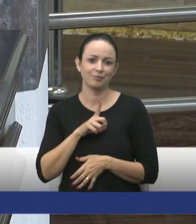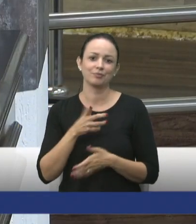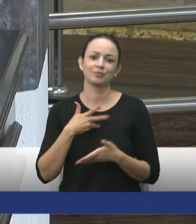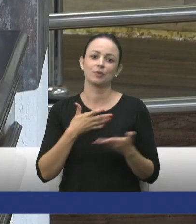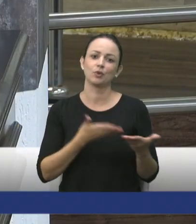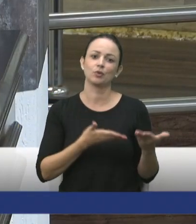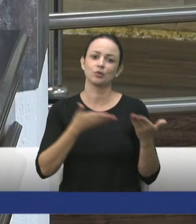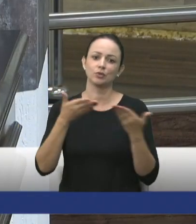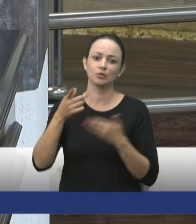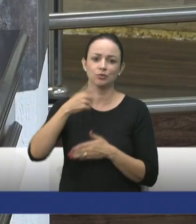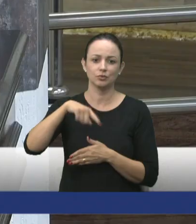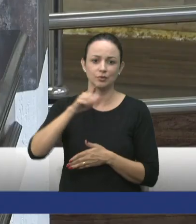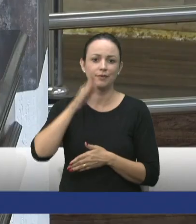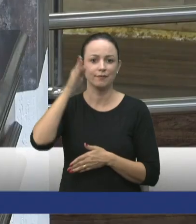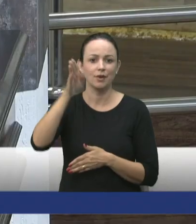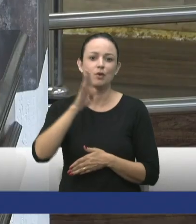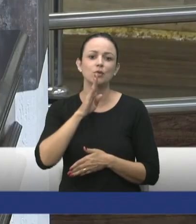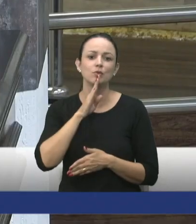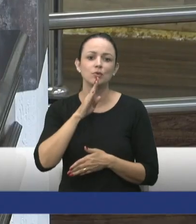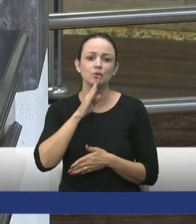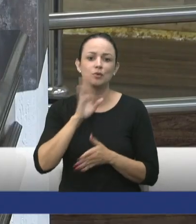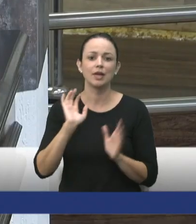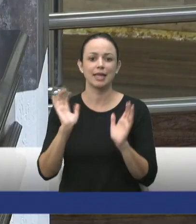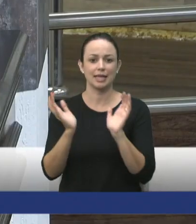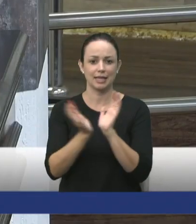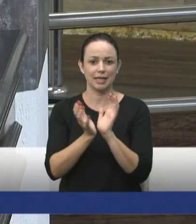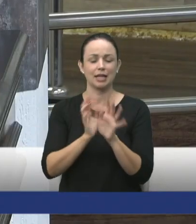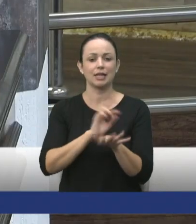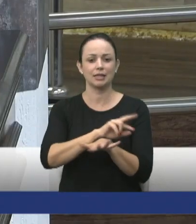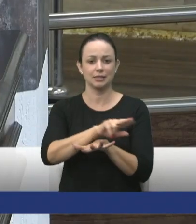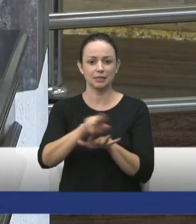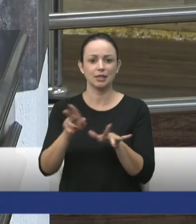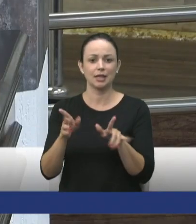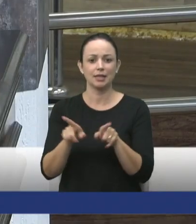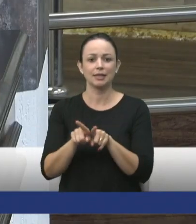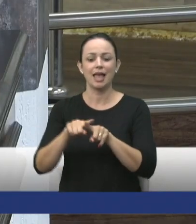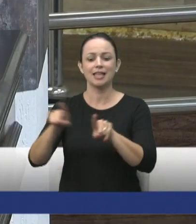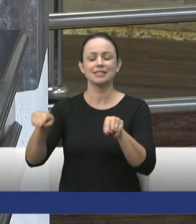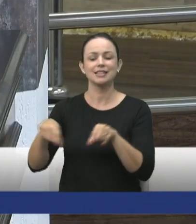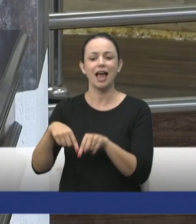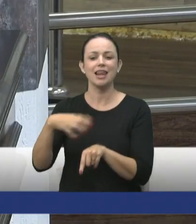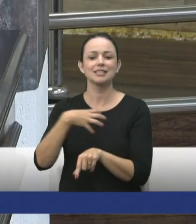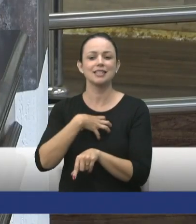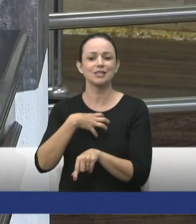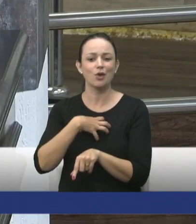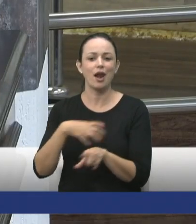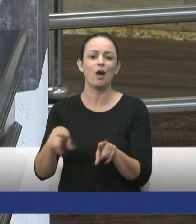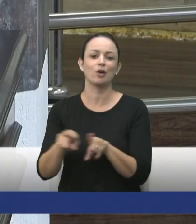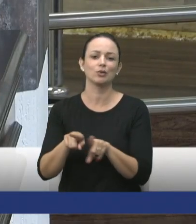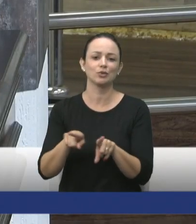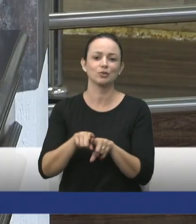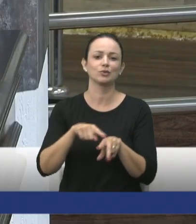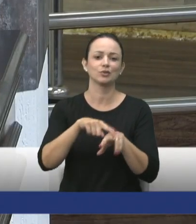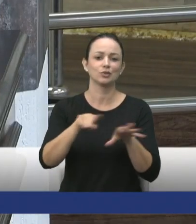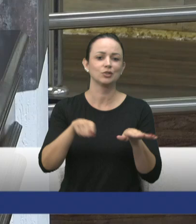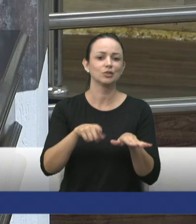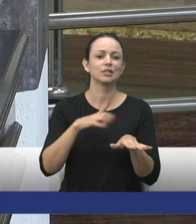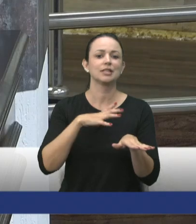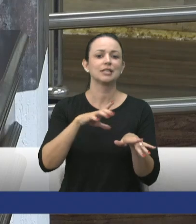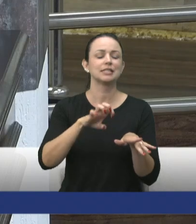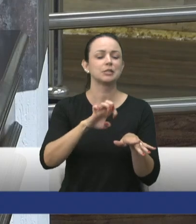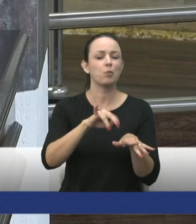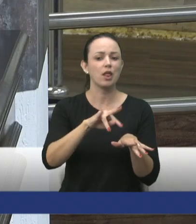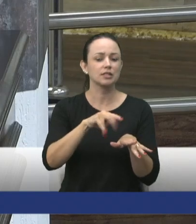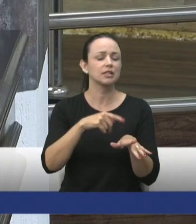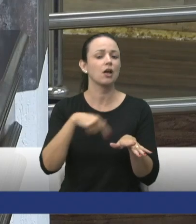para vocês conhecerem lá a equipe multi, porque agora a gente já tem a sala sensorial, tem a sala de estimulação, fica aberta para a